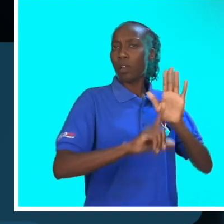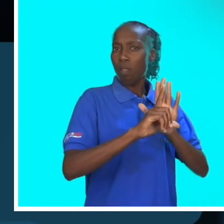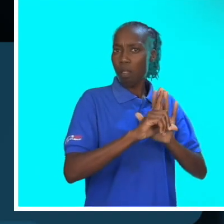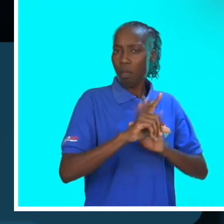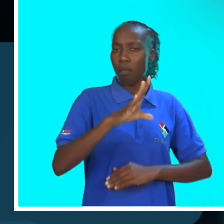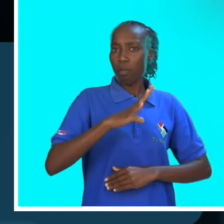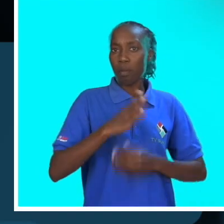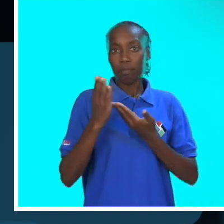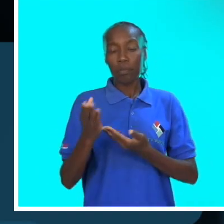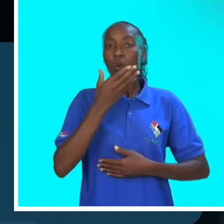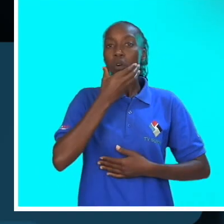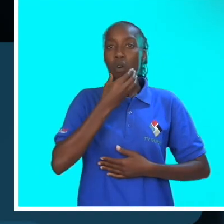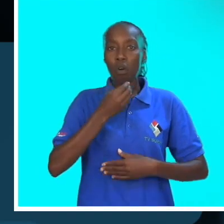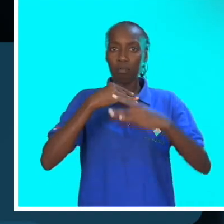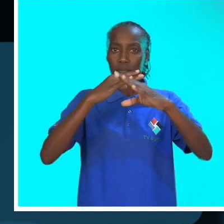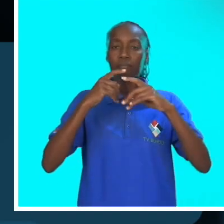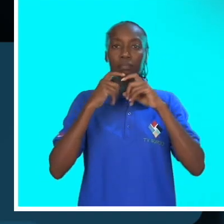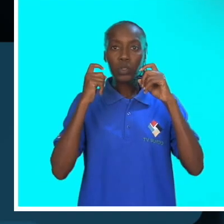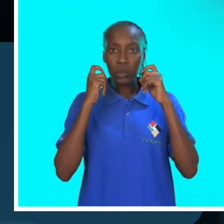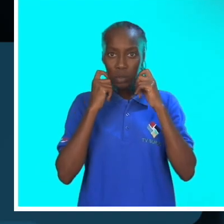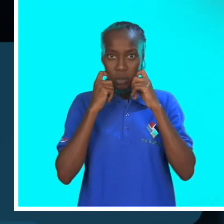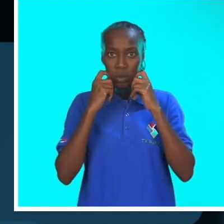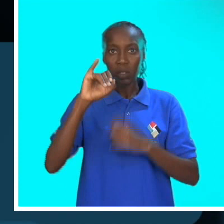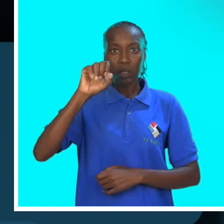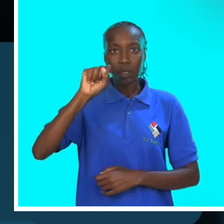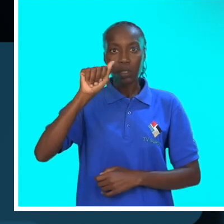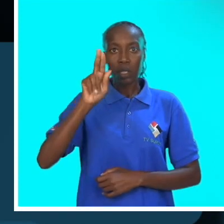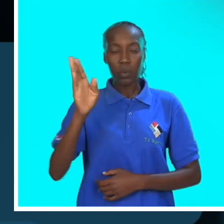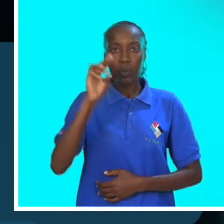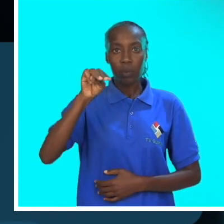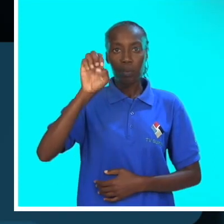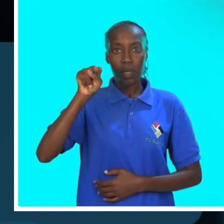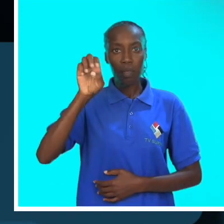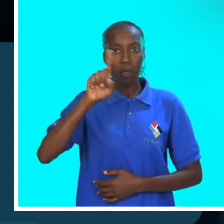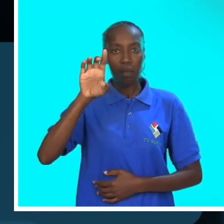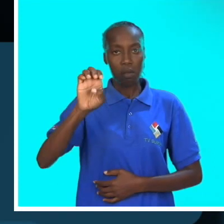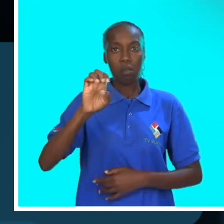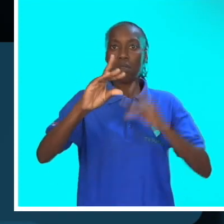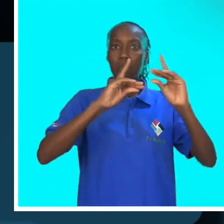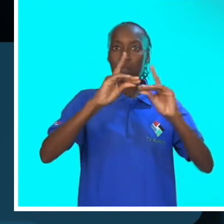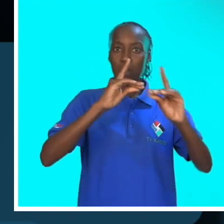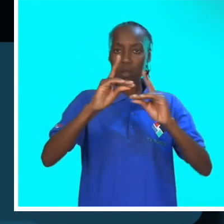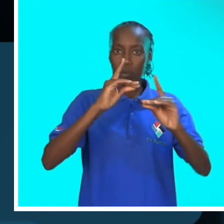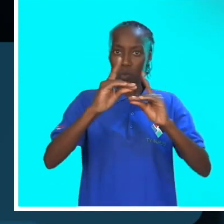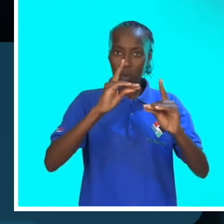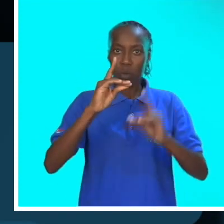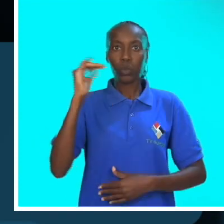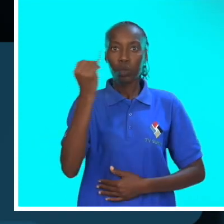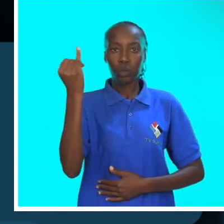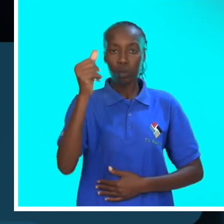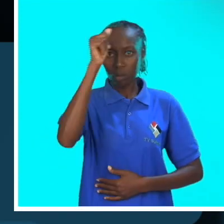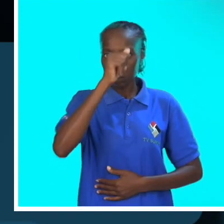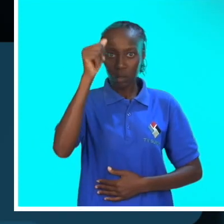regra. Temos conosco o músico moçambicano Isao Menezes, que é diretor adjunto